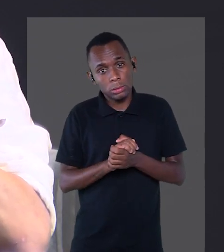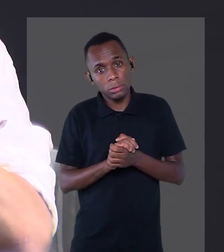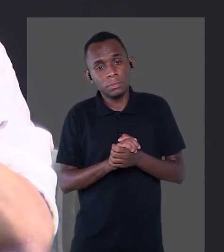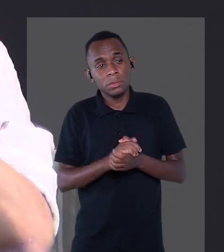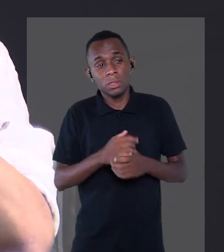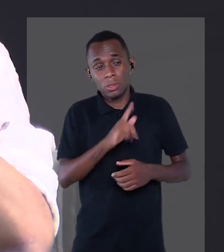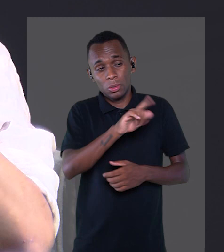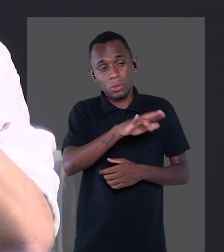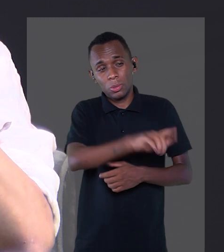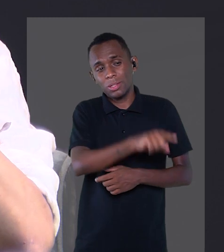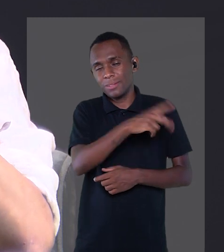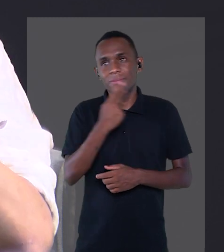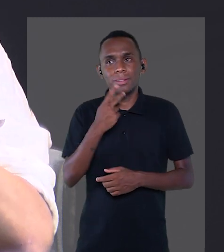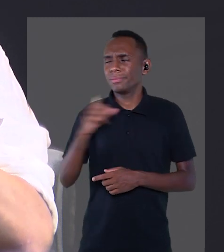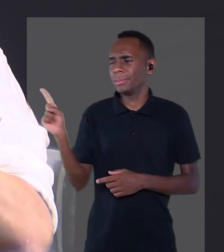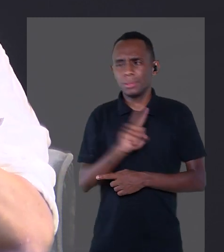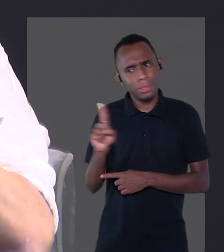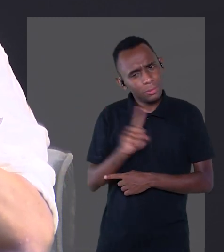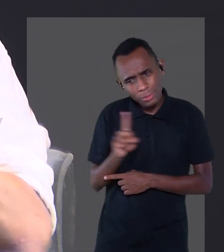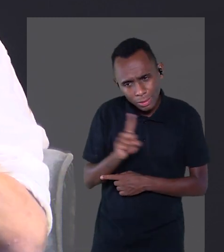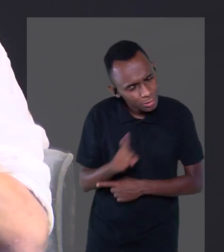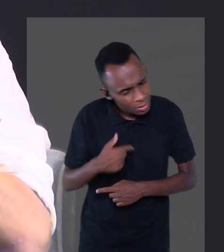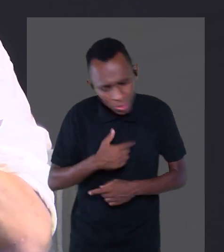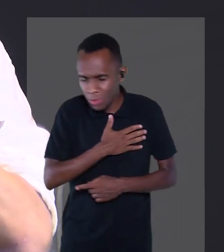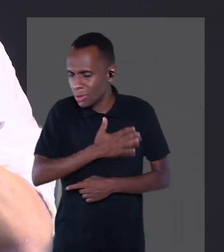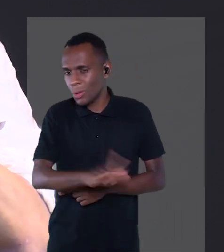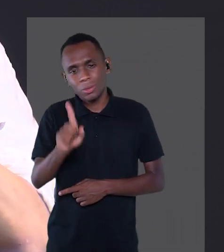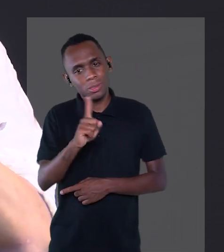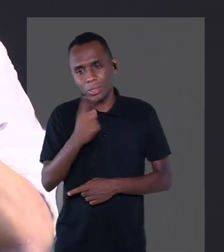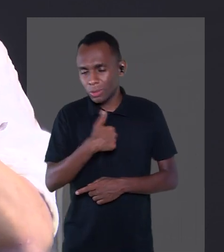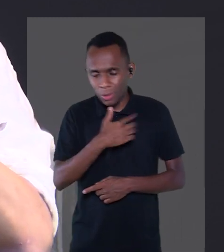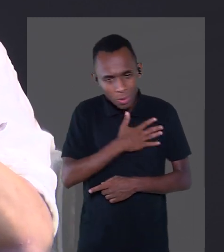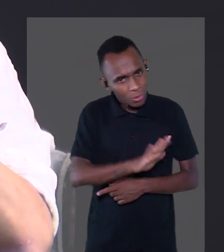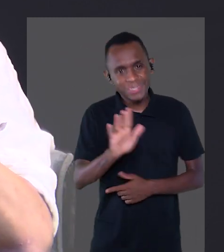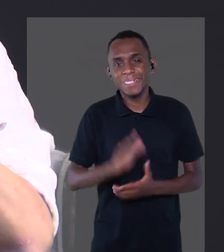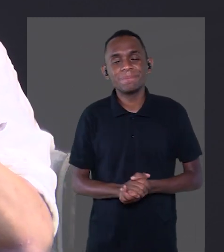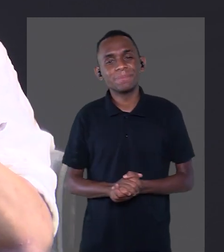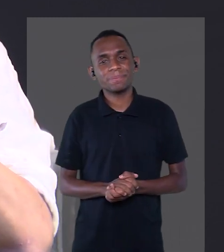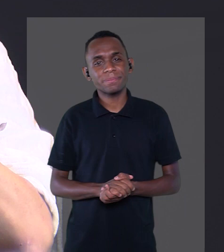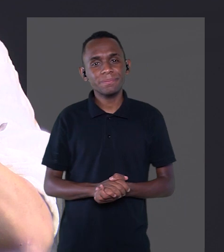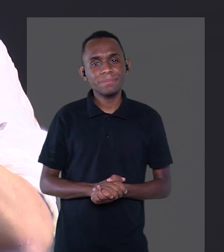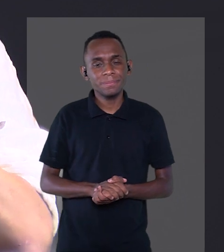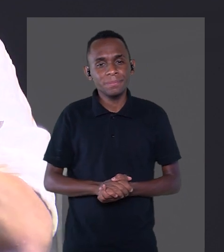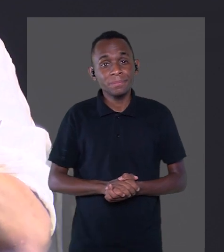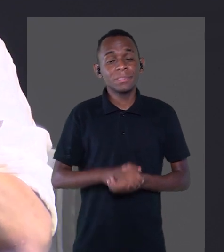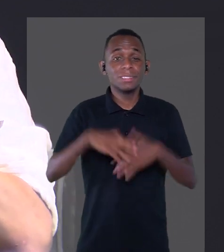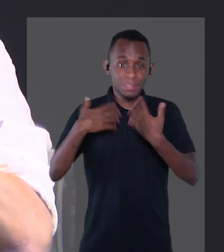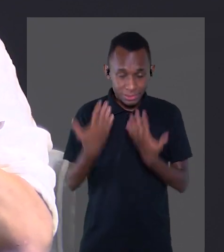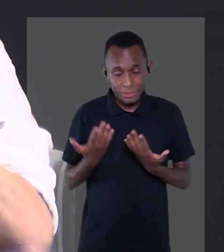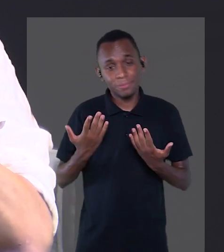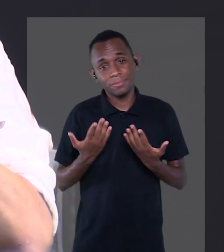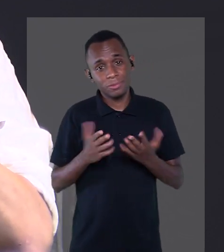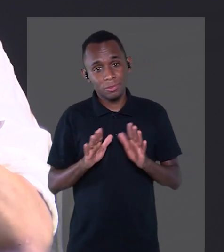não, só essa parte aqui eu não gostei muito e tal. Então, ele acabou puxando